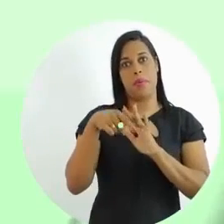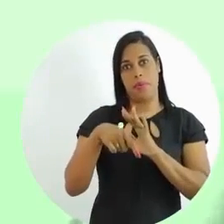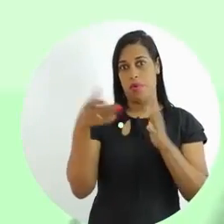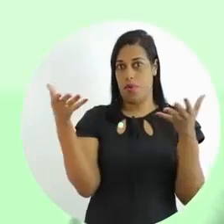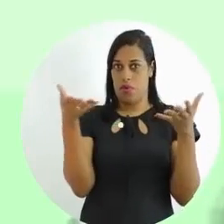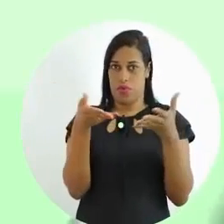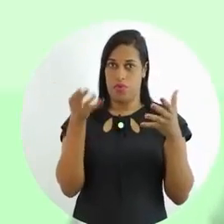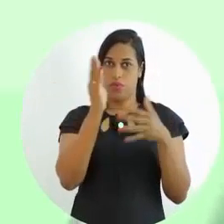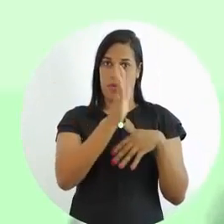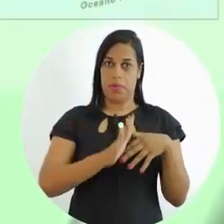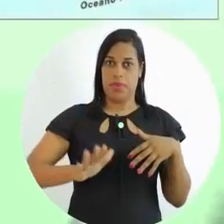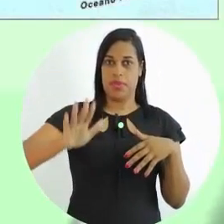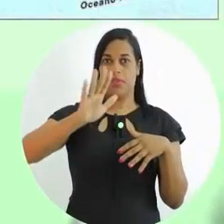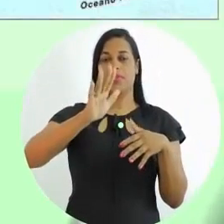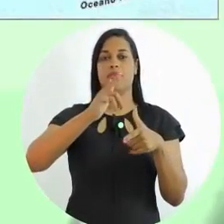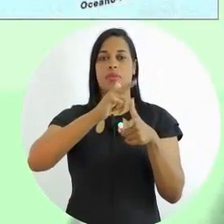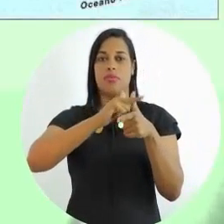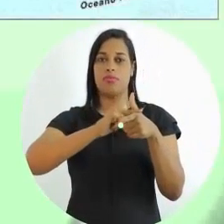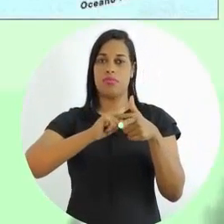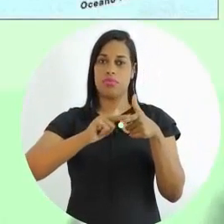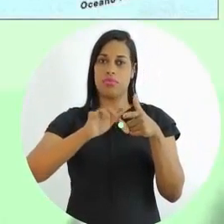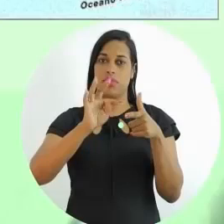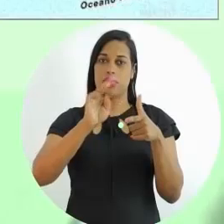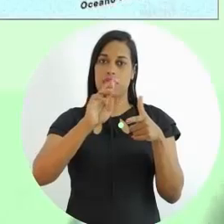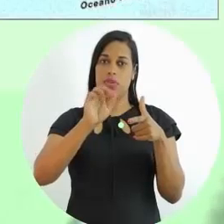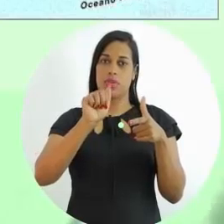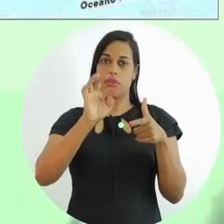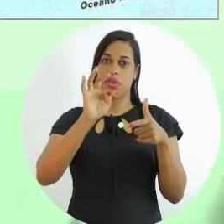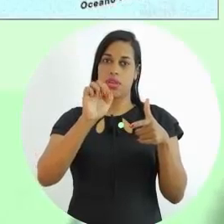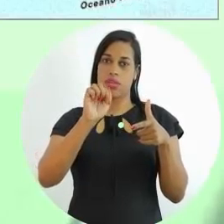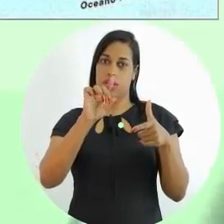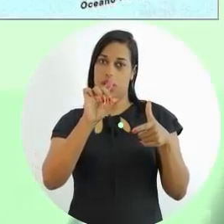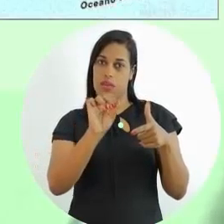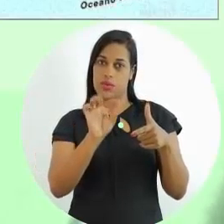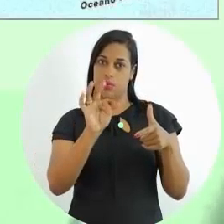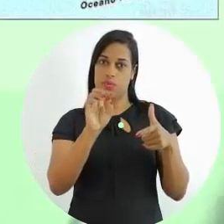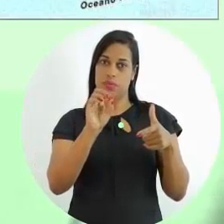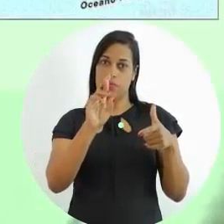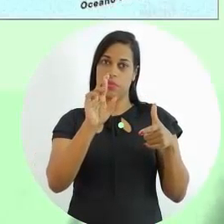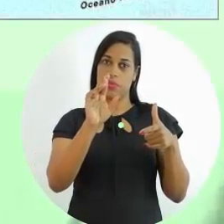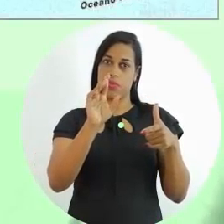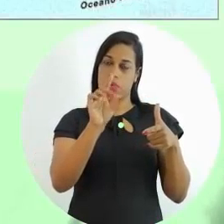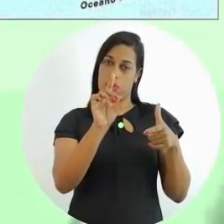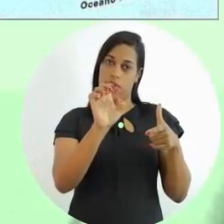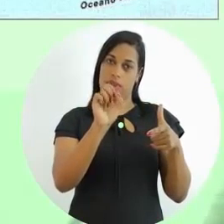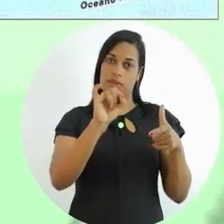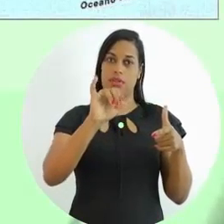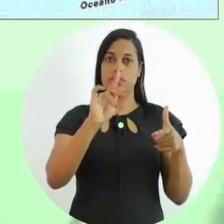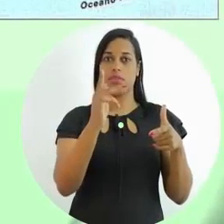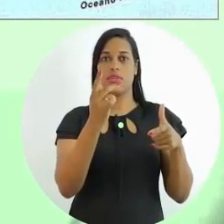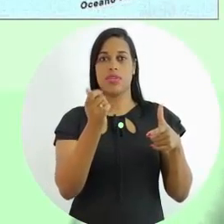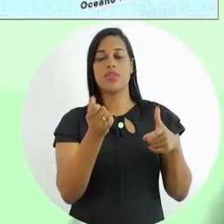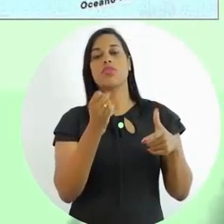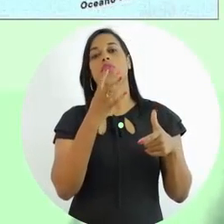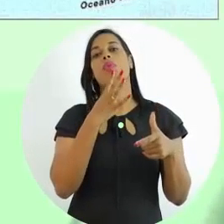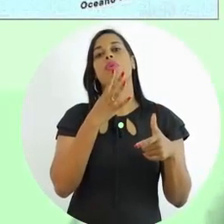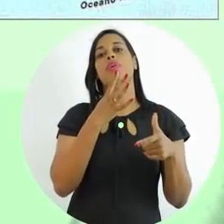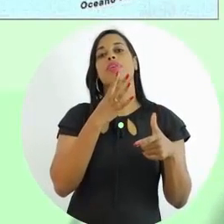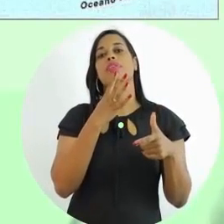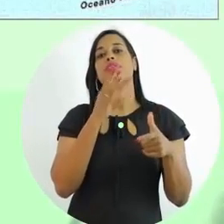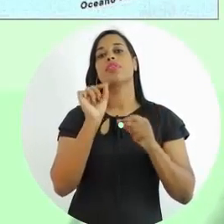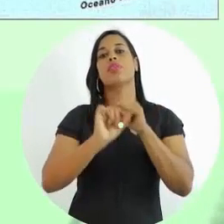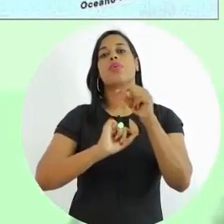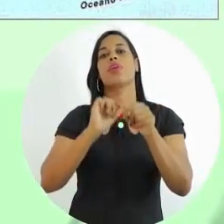solo que hoje é o Brasil, dividido pelo Tratado de Tordesilhas, foi dividido em faixas de terras conhecidas